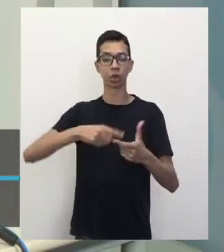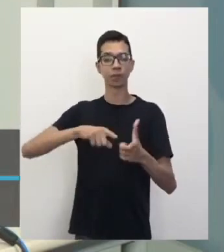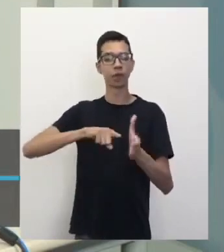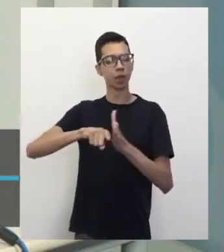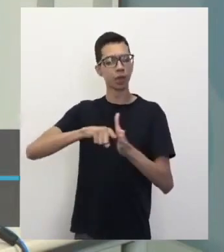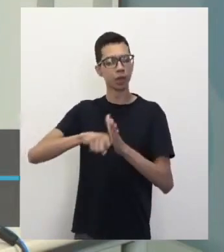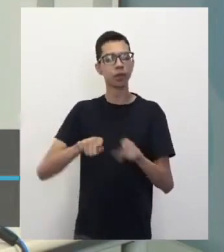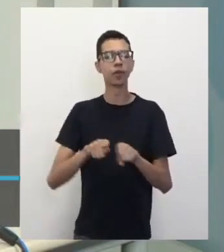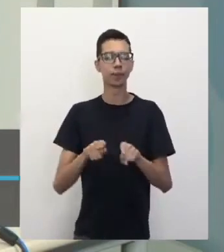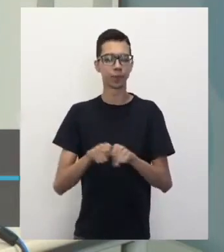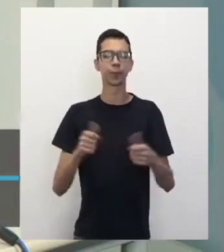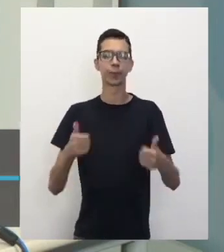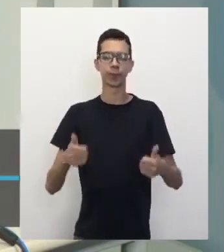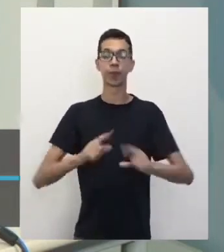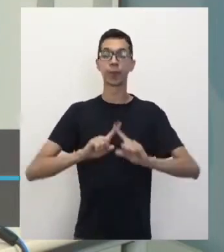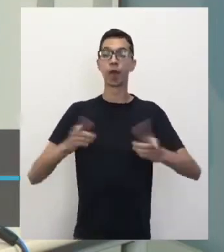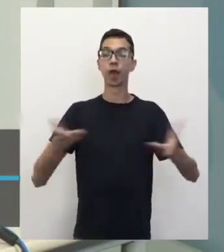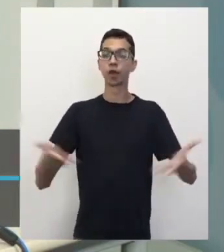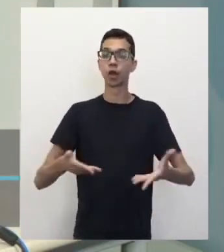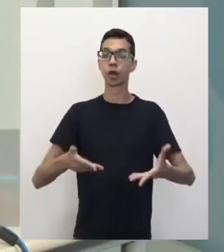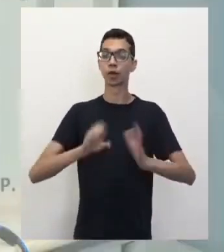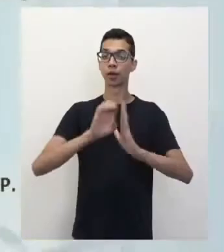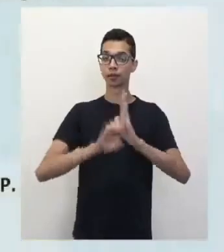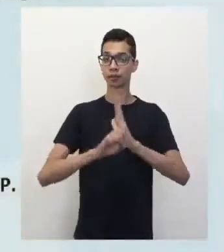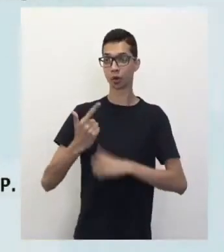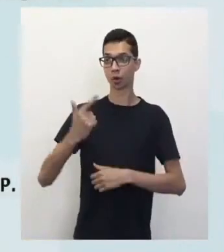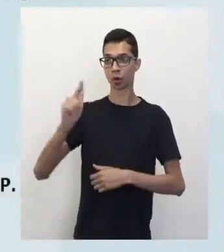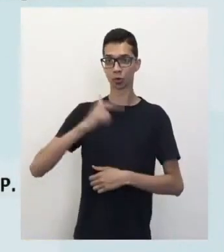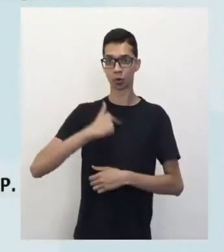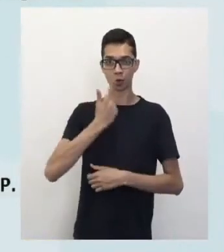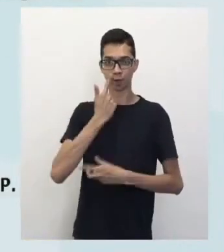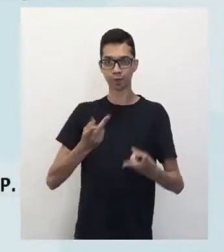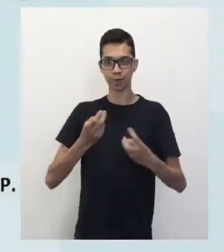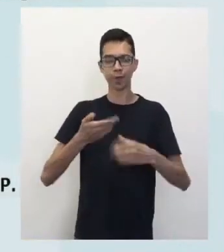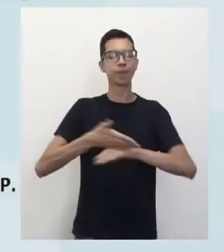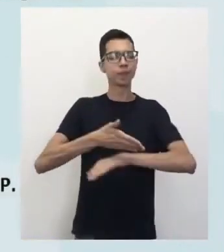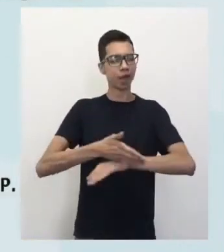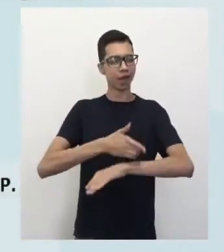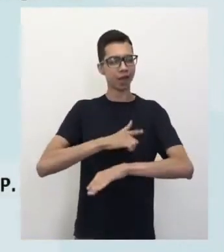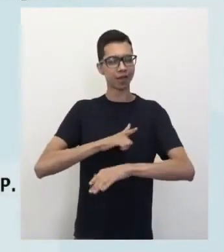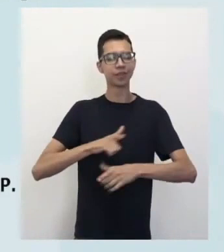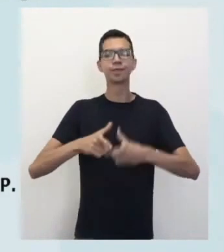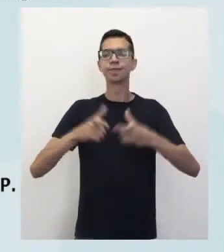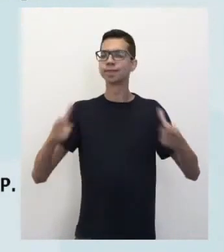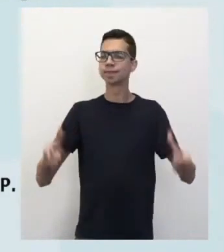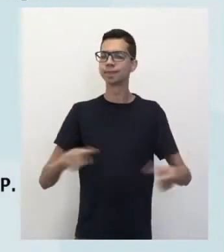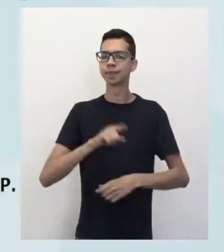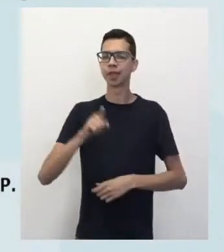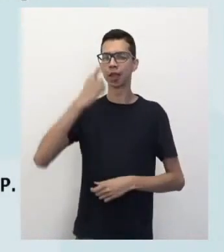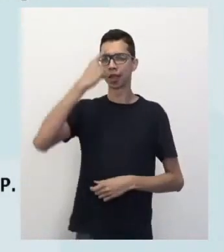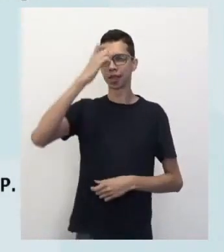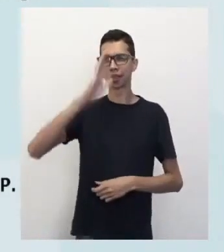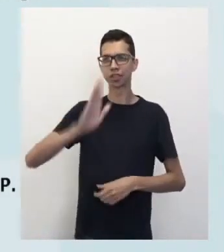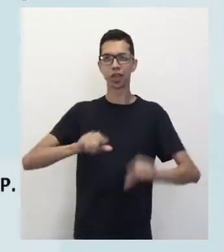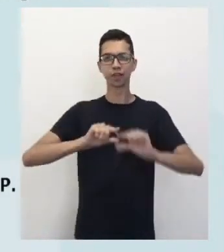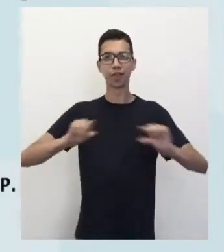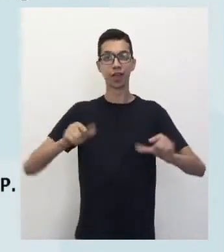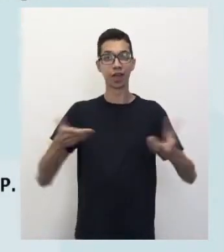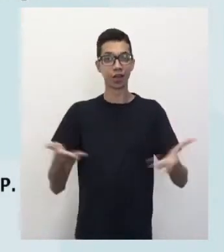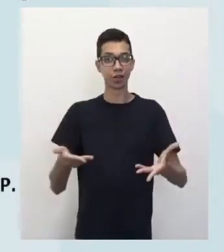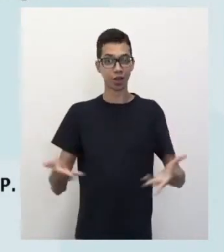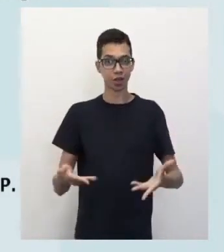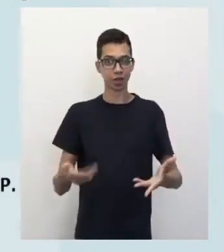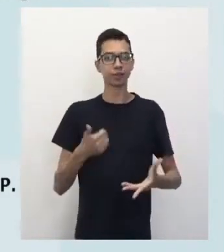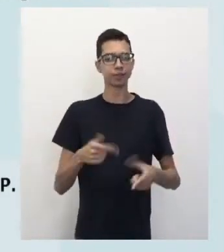Mas agora vamos para o próximo exercício, que eu estou vendo que eles estão participando, estão criando, já criaram aquelas frases que agora começaram a subir.